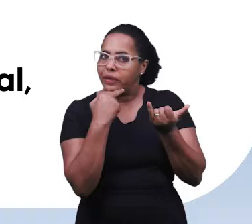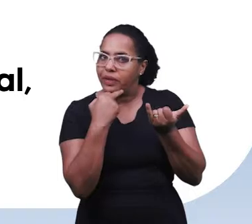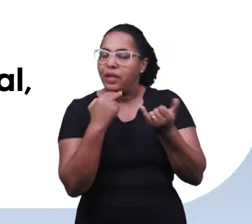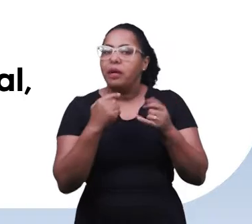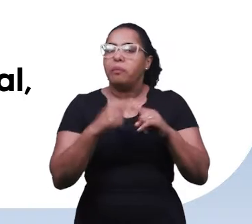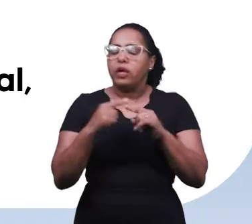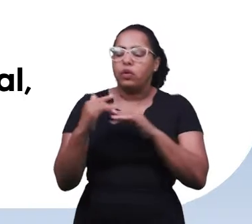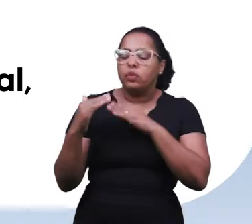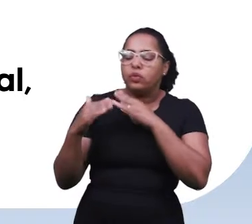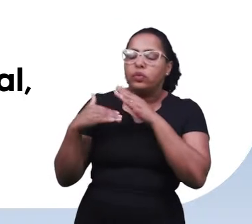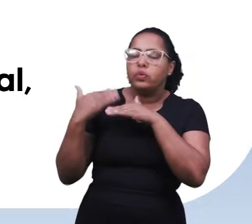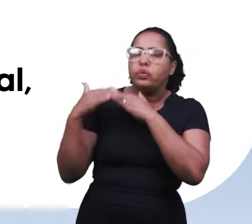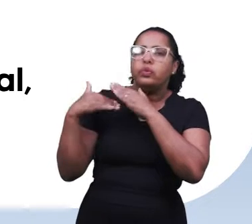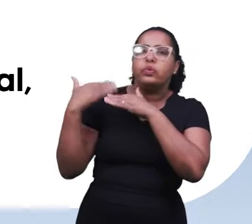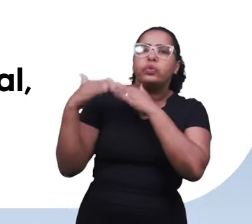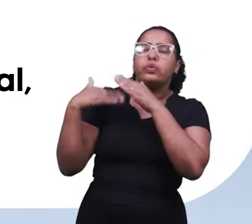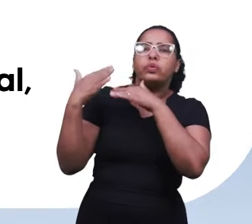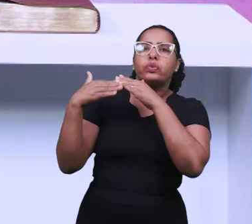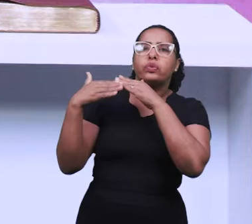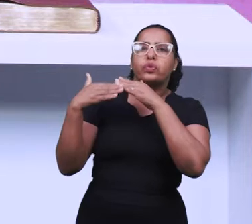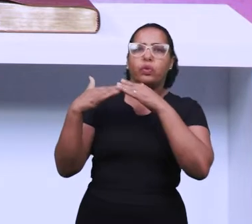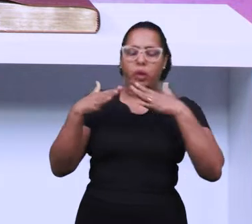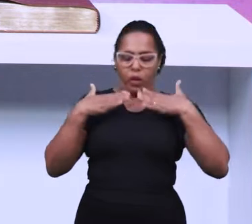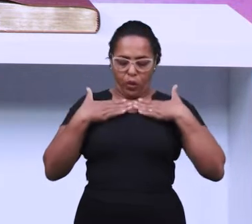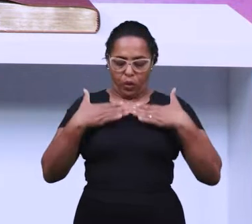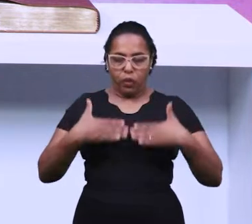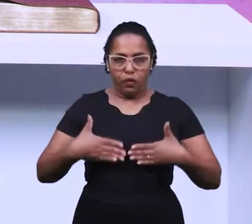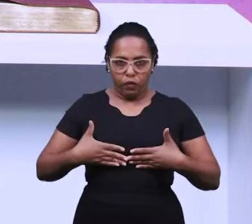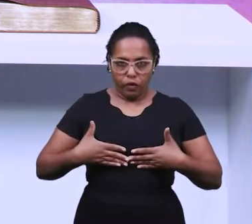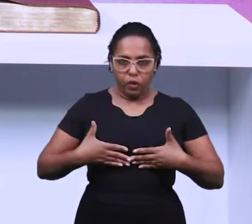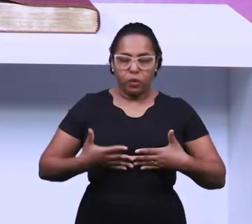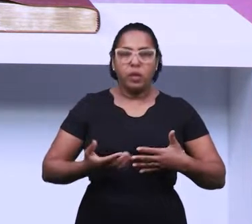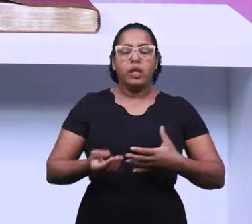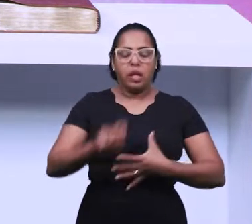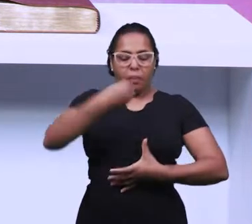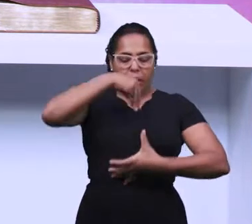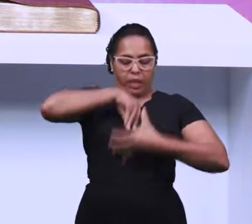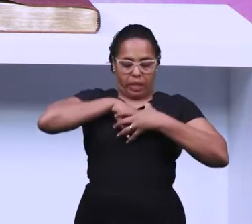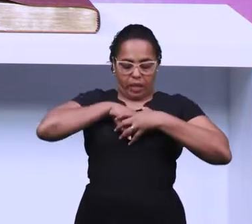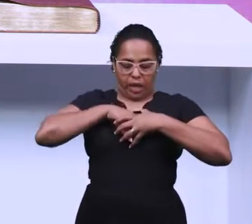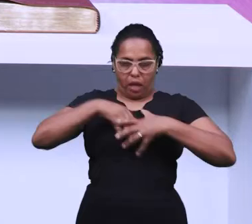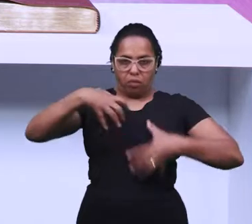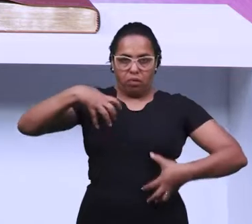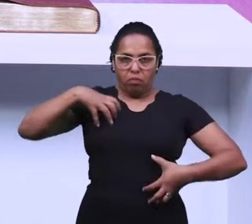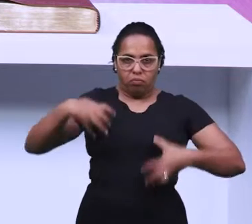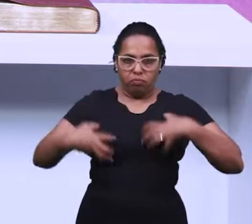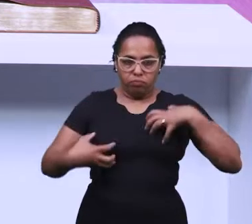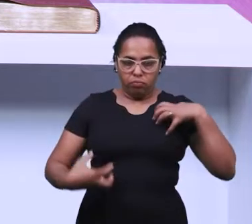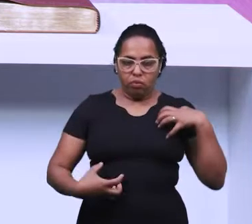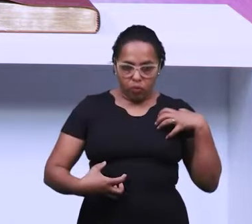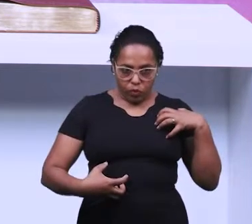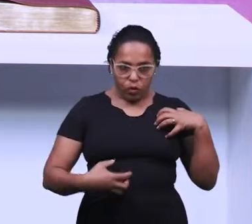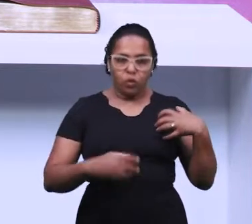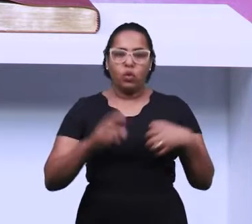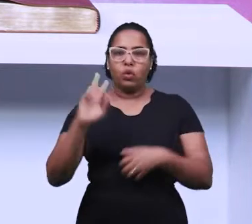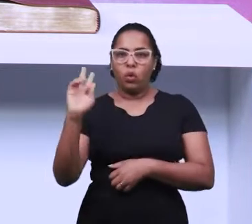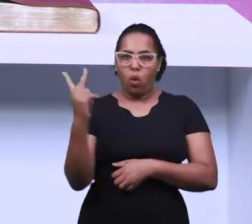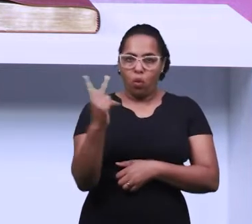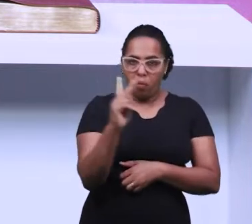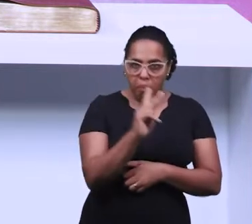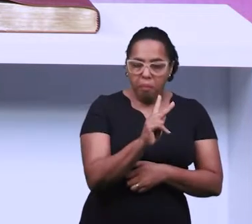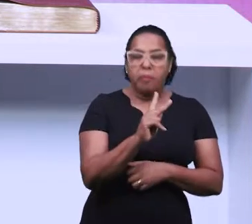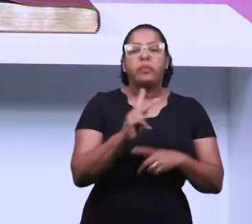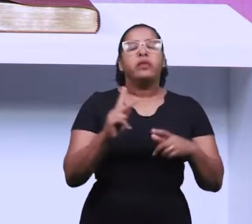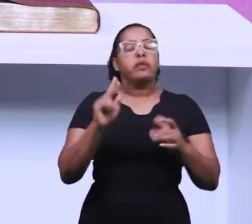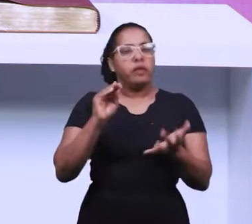considerando o desenvolvimento, especialmente físico e também hormonal, da criança que ainda não está